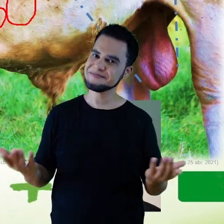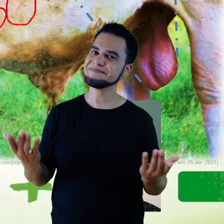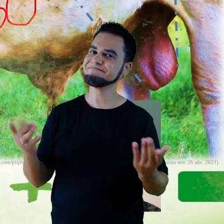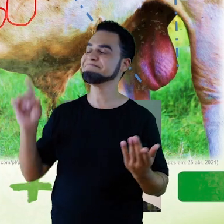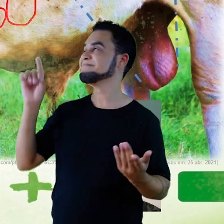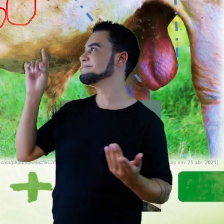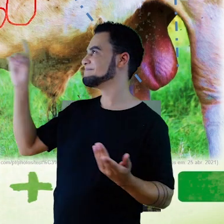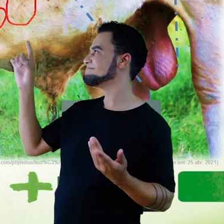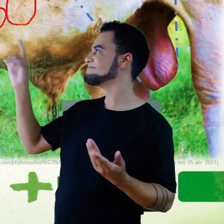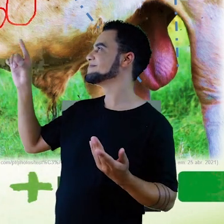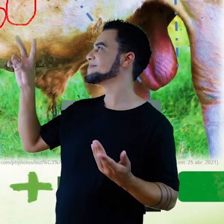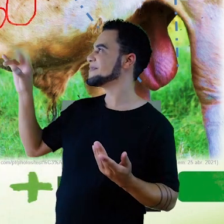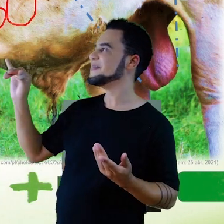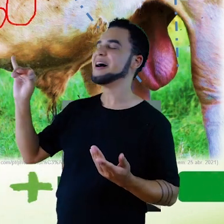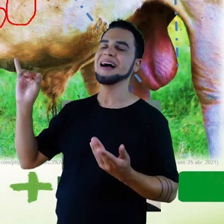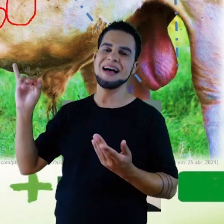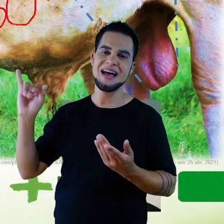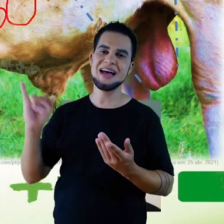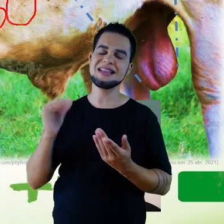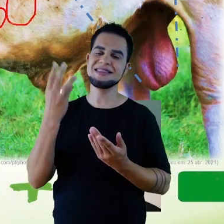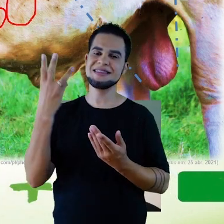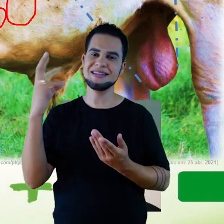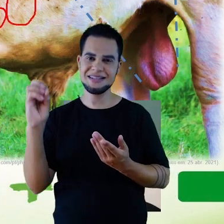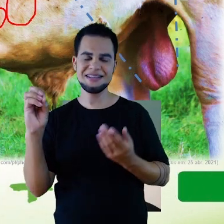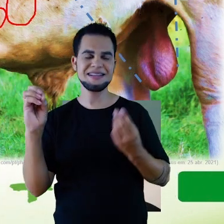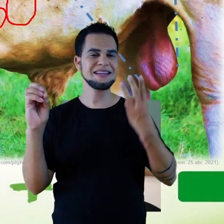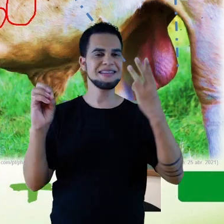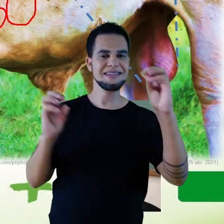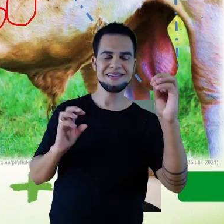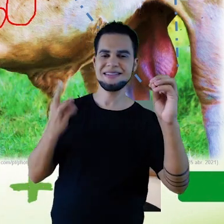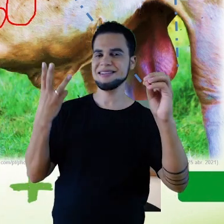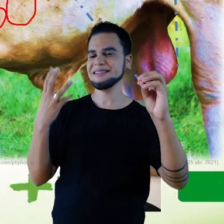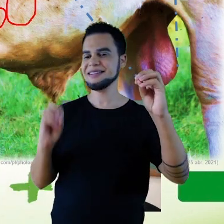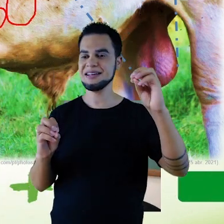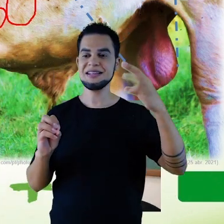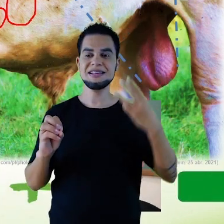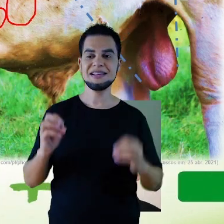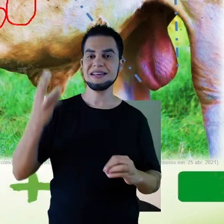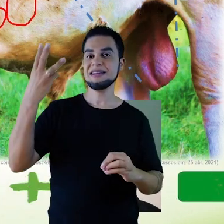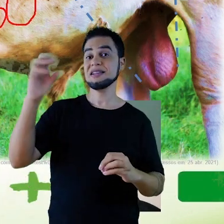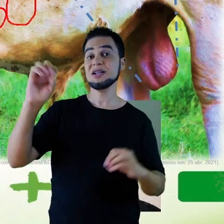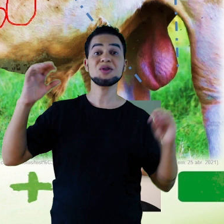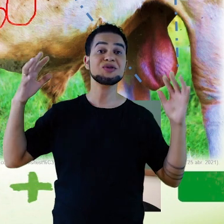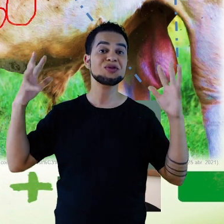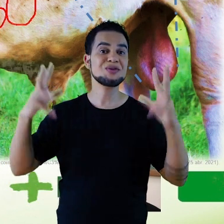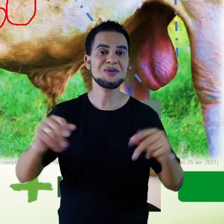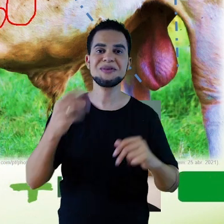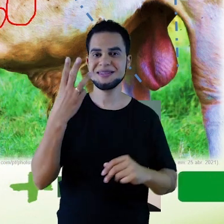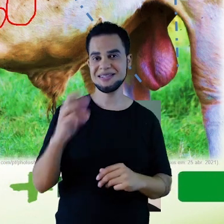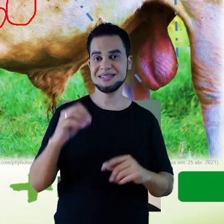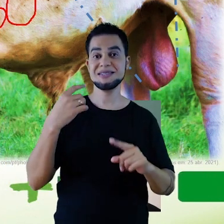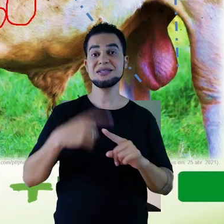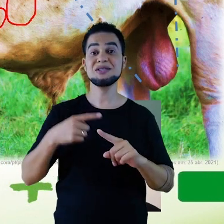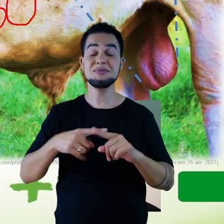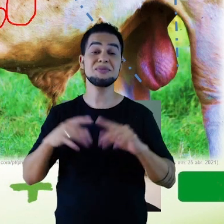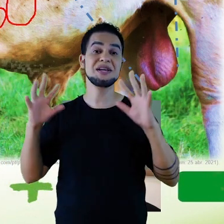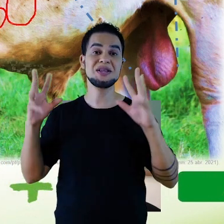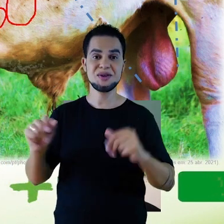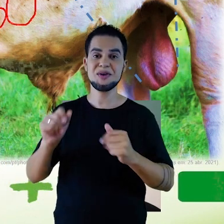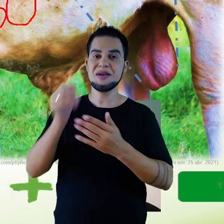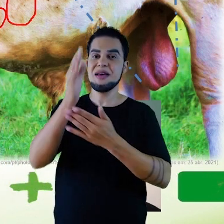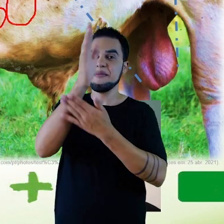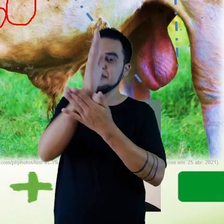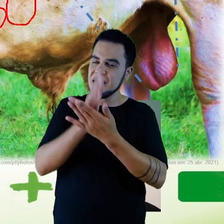Esse espermatozoide que vai estar carregando 30, esse outro 30, todos vão estar carregando 30, porque todos vêm de meiose